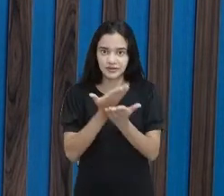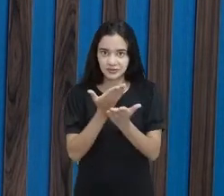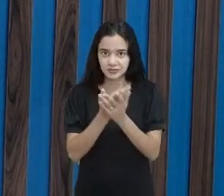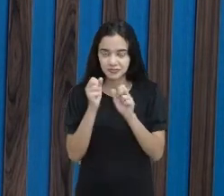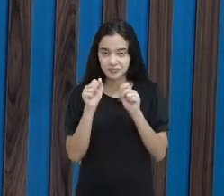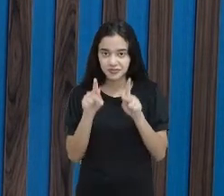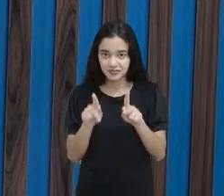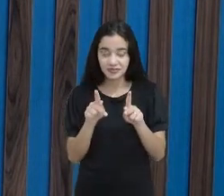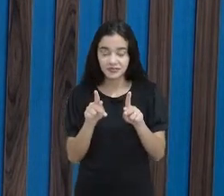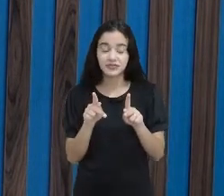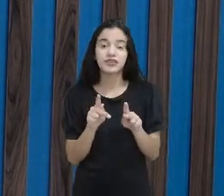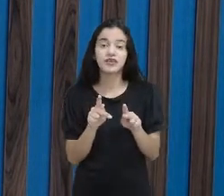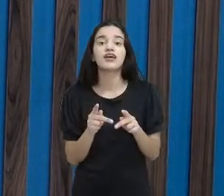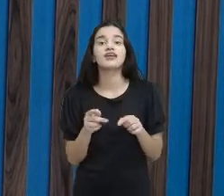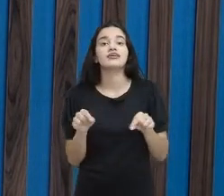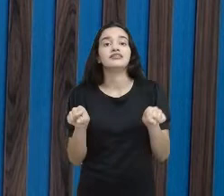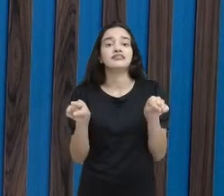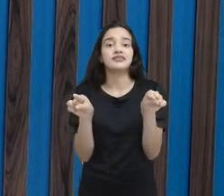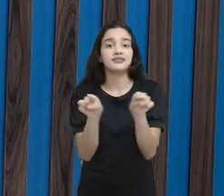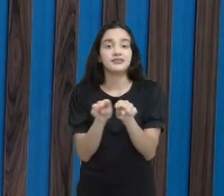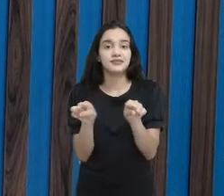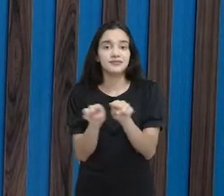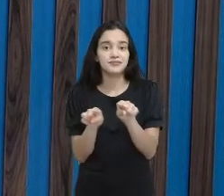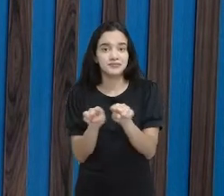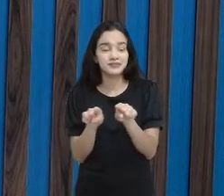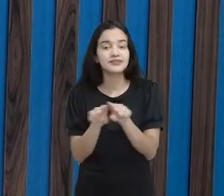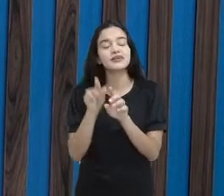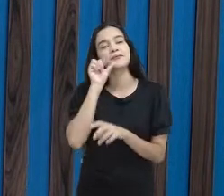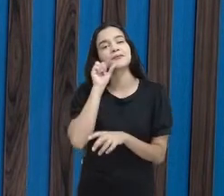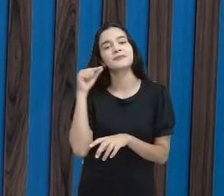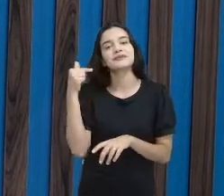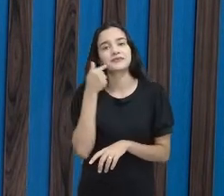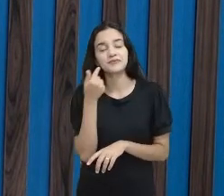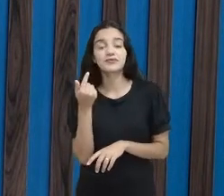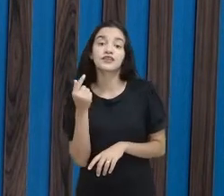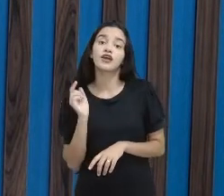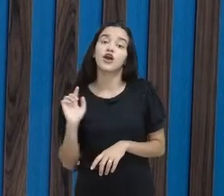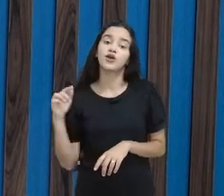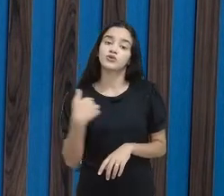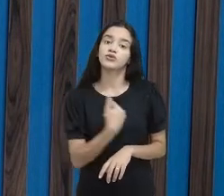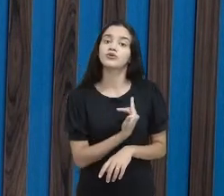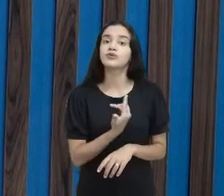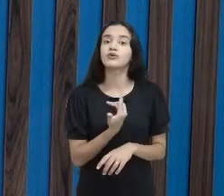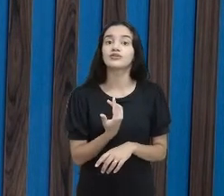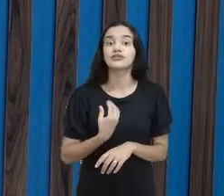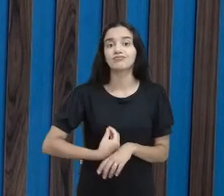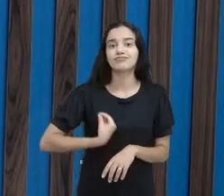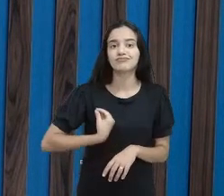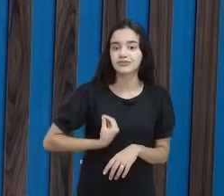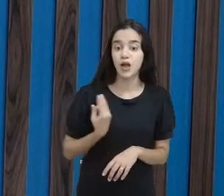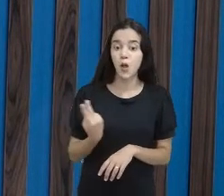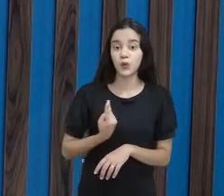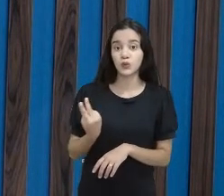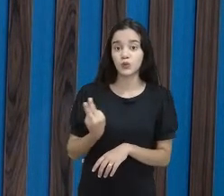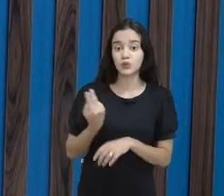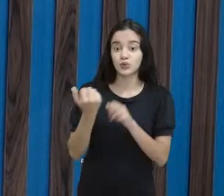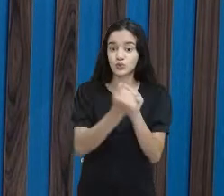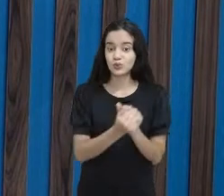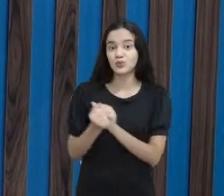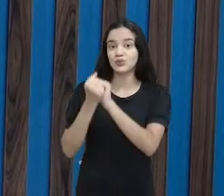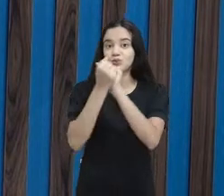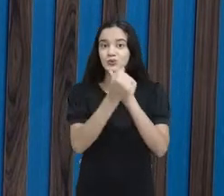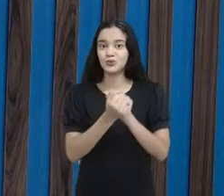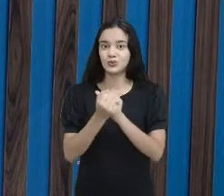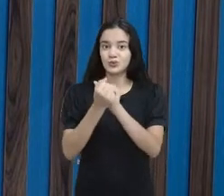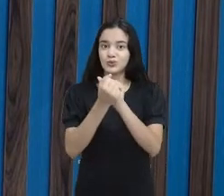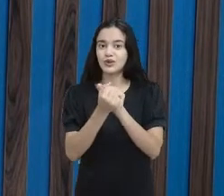bom? Então, além, né, de estar com a Midian aqui, nós estamos, eu e ela, acompanhados